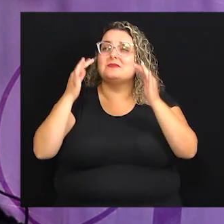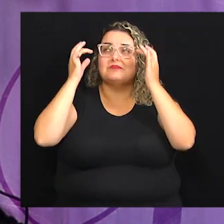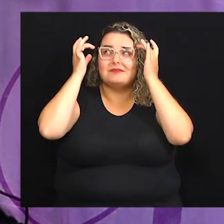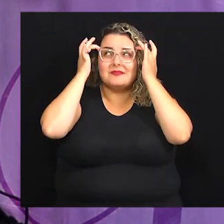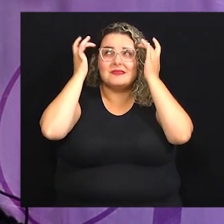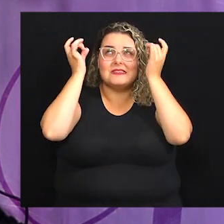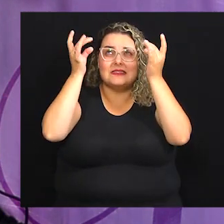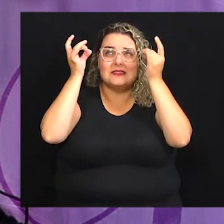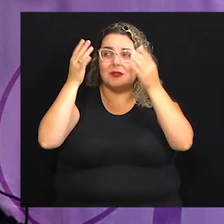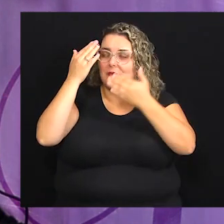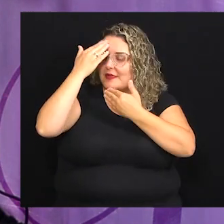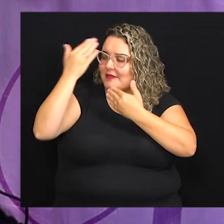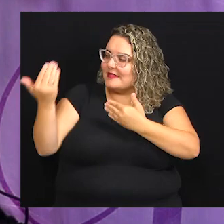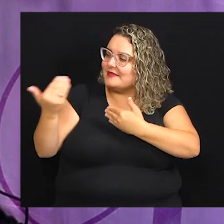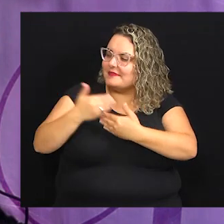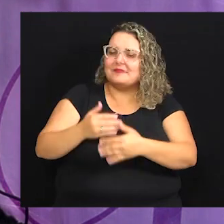participação.